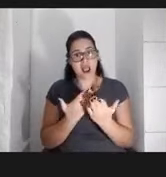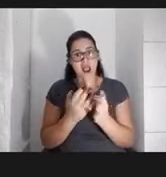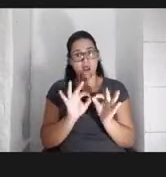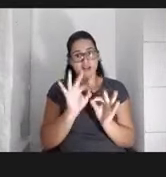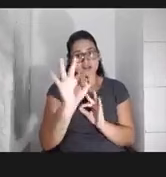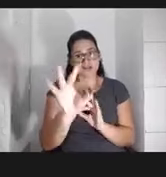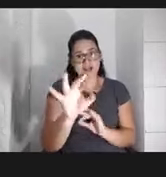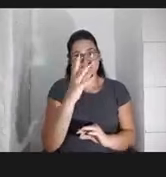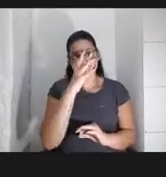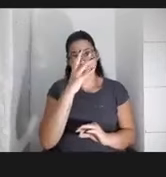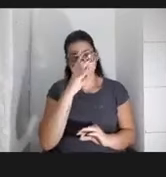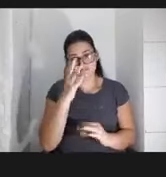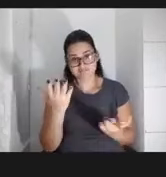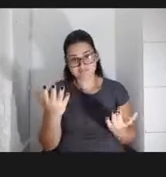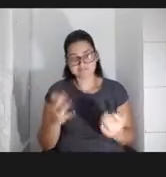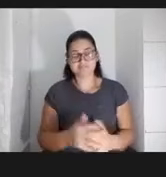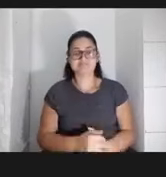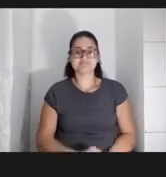distância,